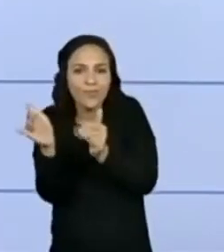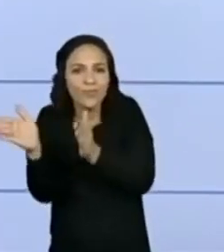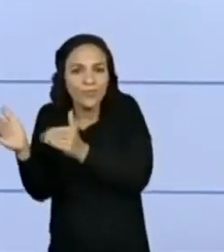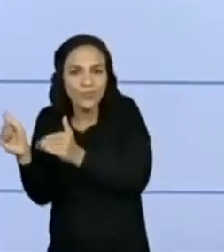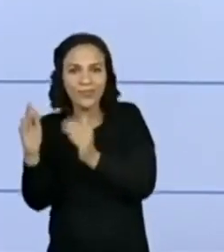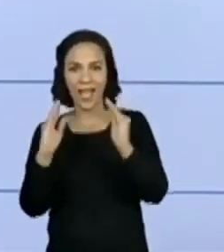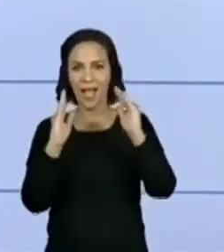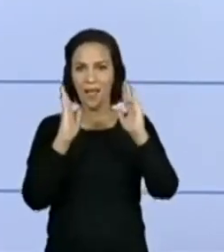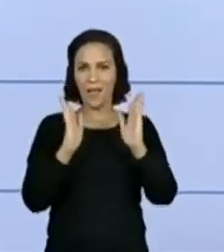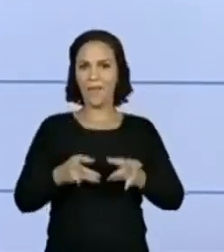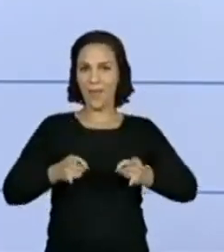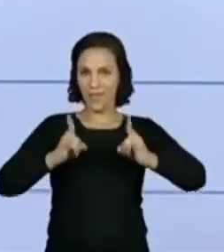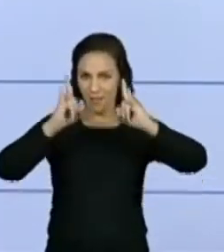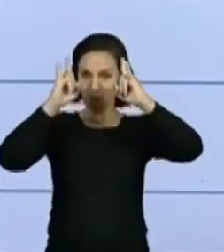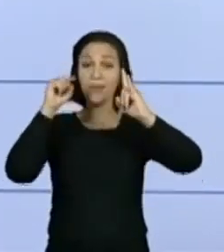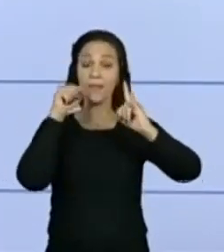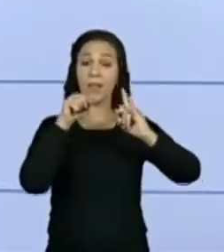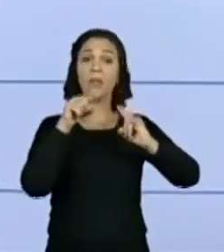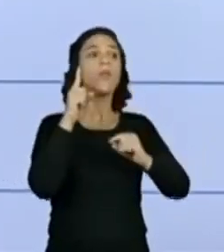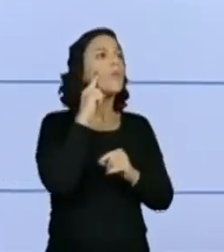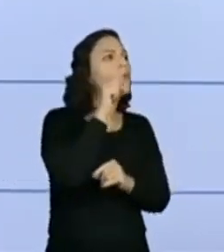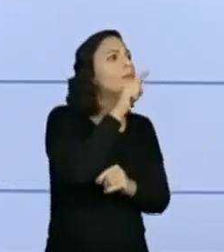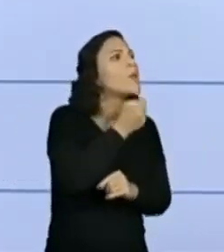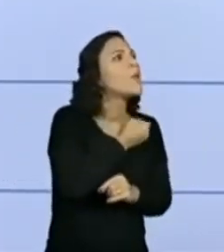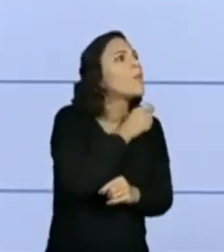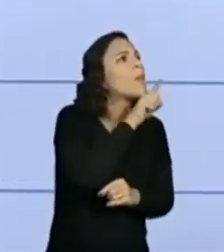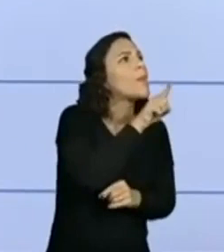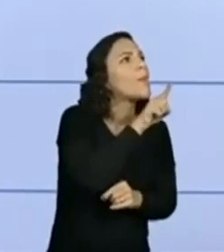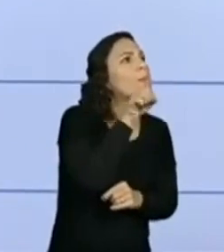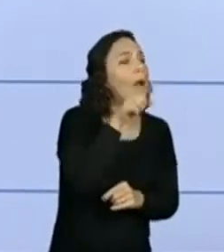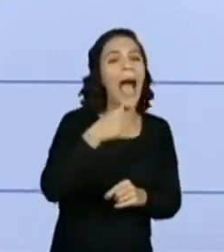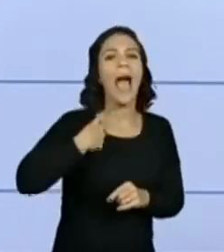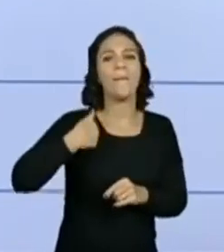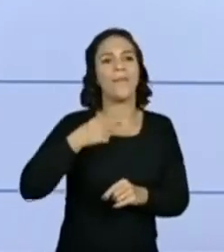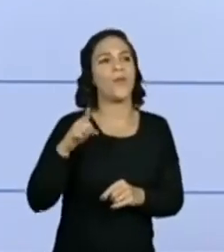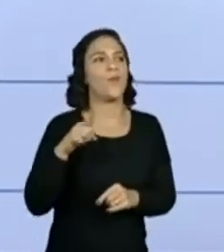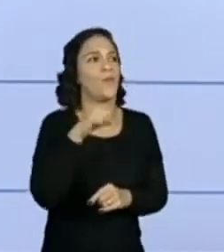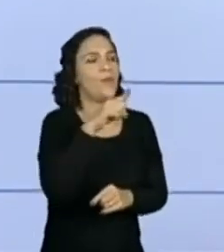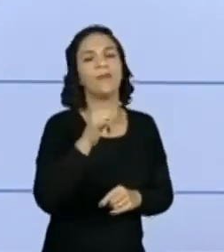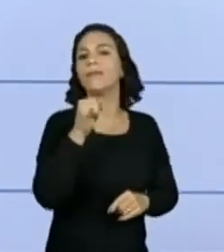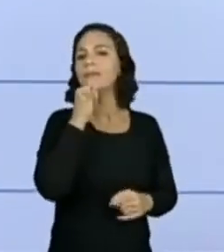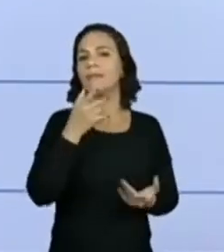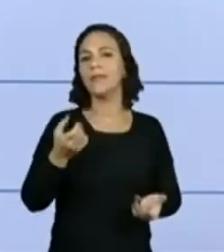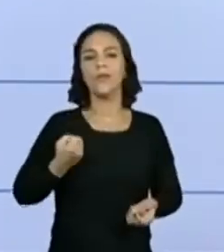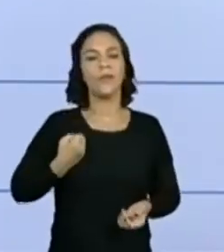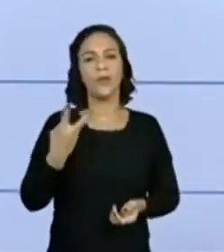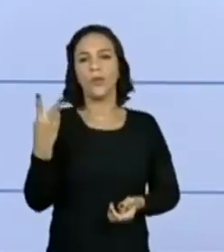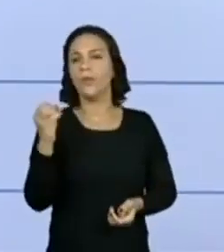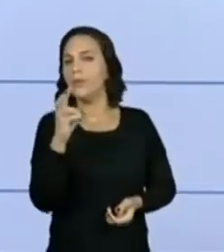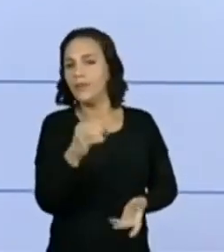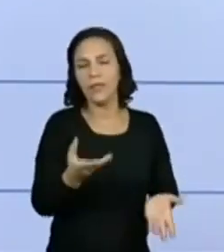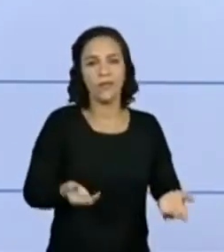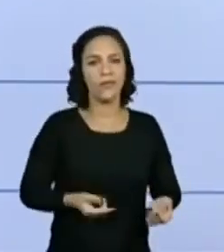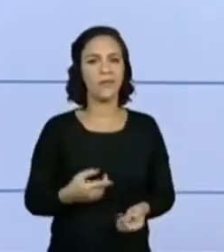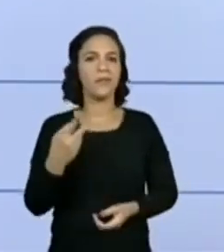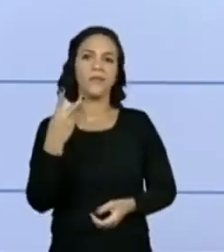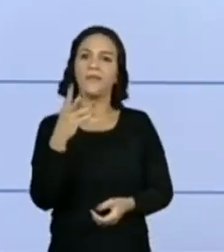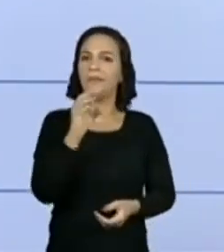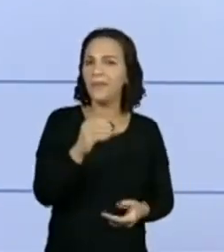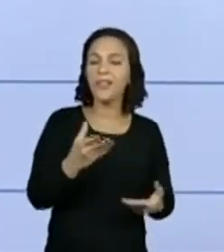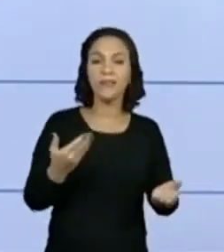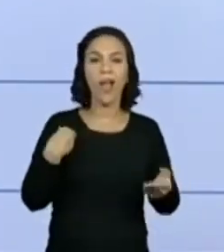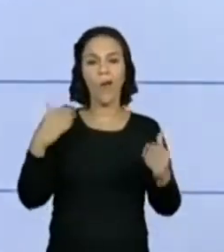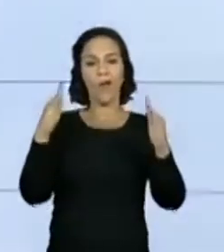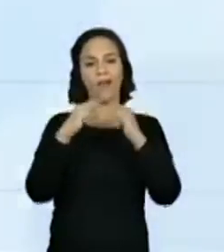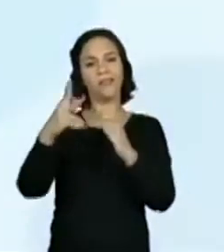lá justamente para identificar a residência, o número 20, número 200, 180 e por aí vai. Ó, o